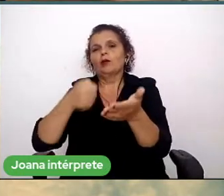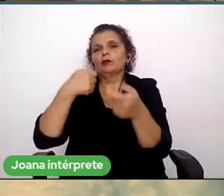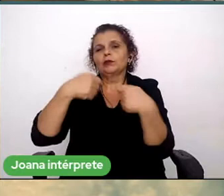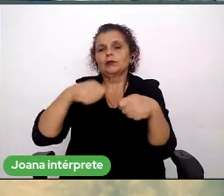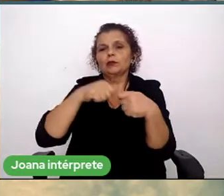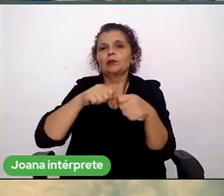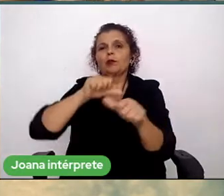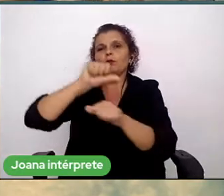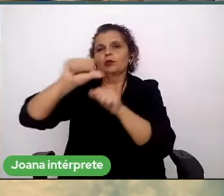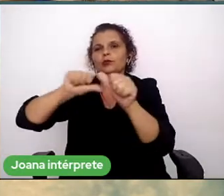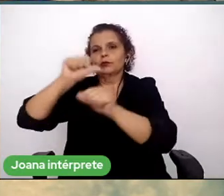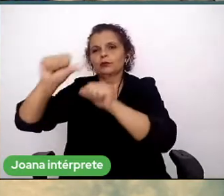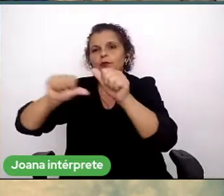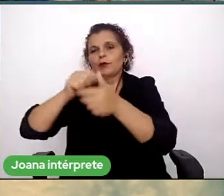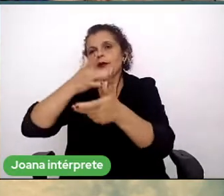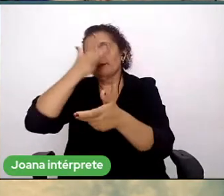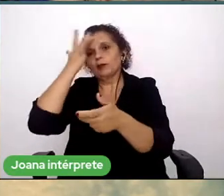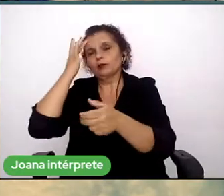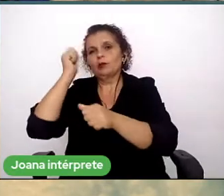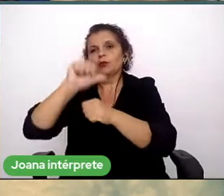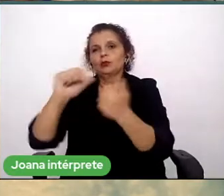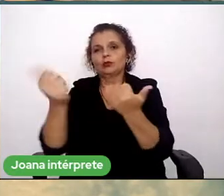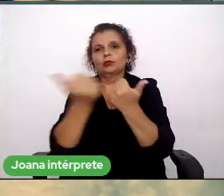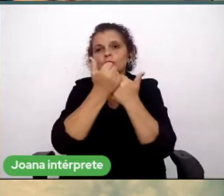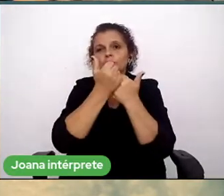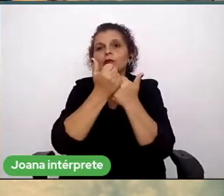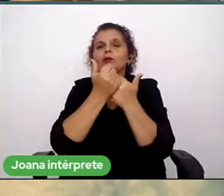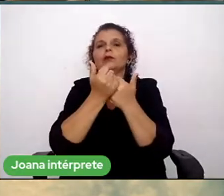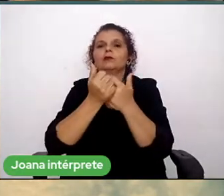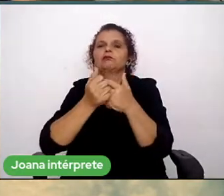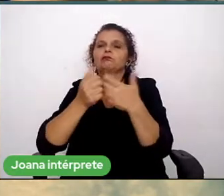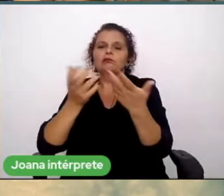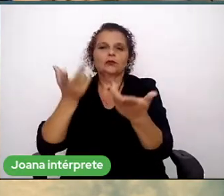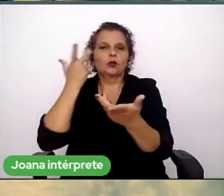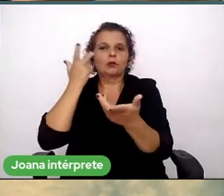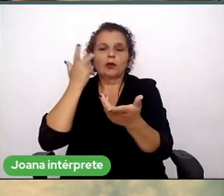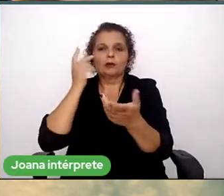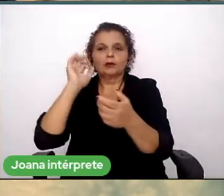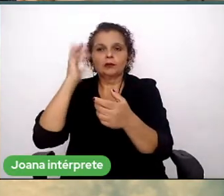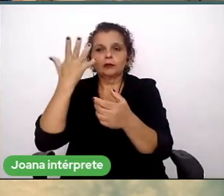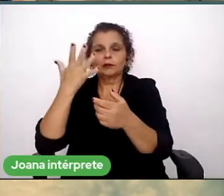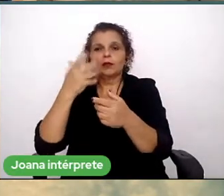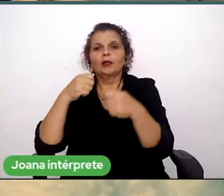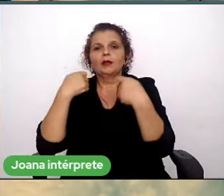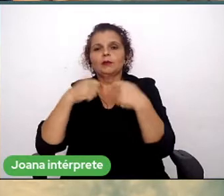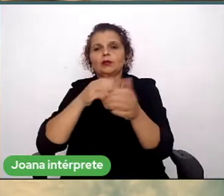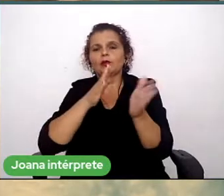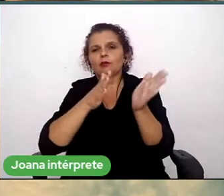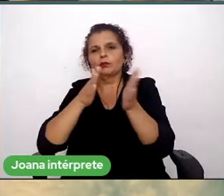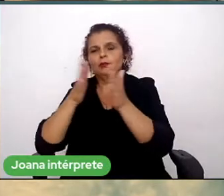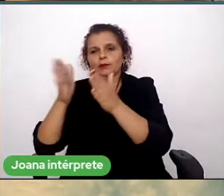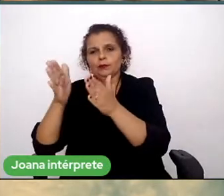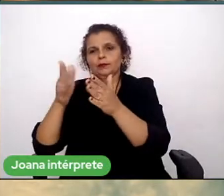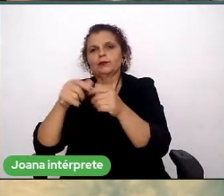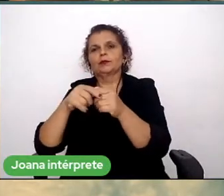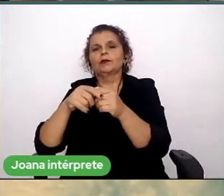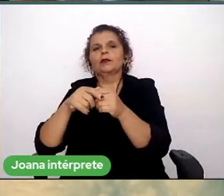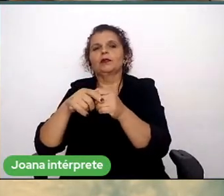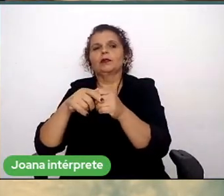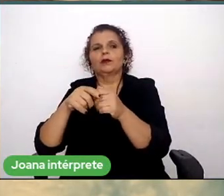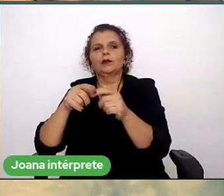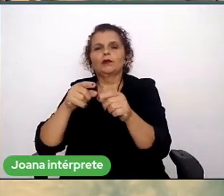suja então a força no decorrer do língua de outras pessoas chego Então tinha precisa ter um processo de um board tá exatamente